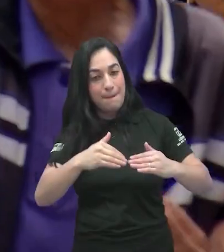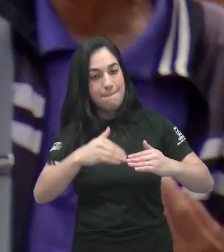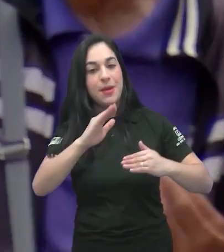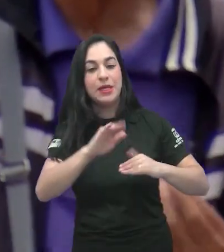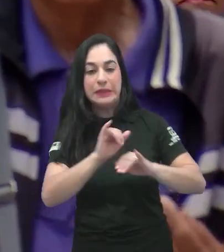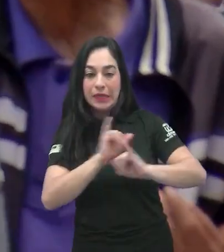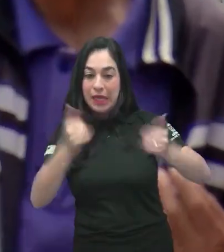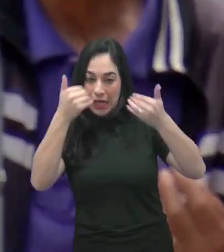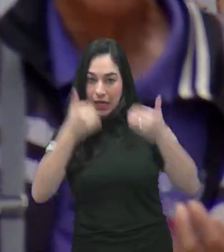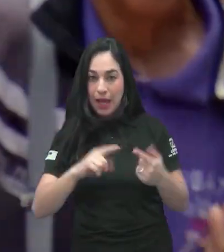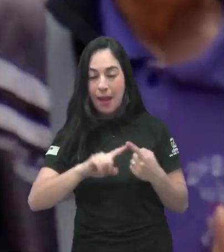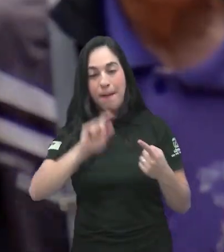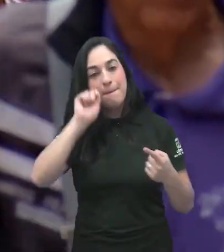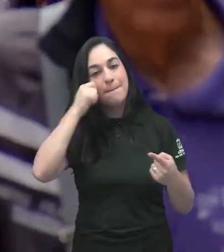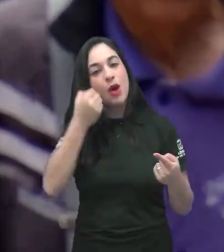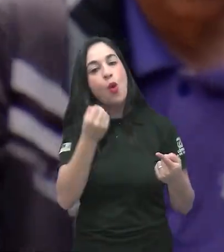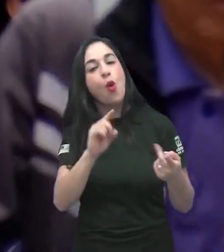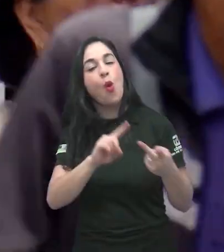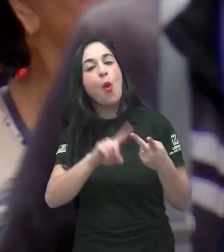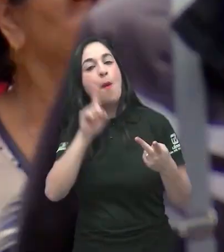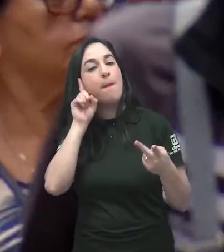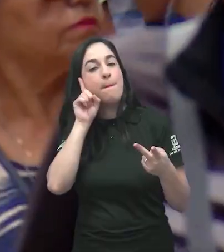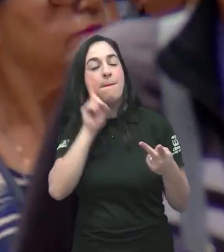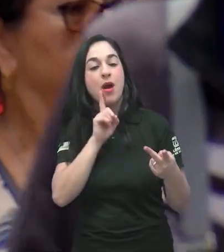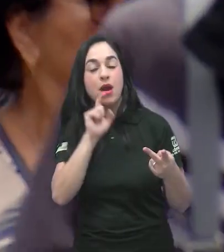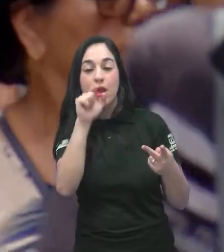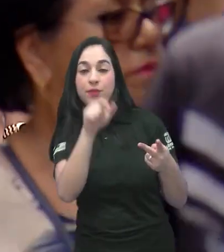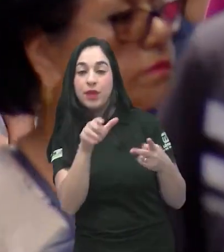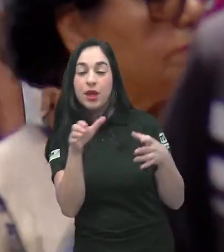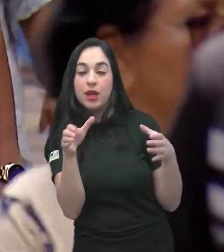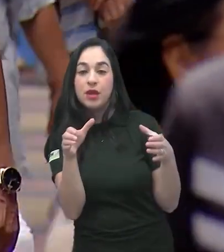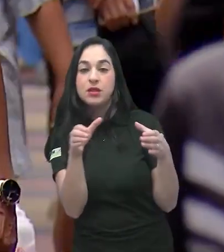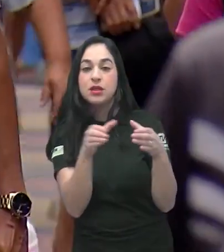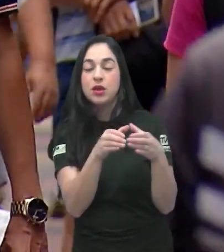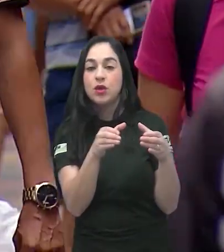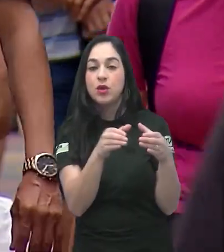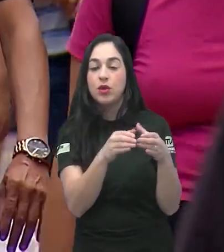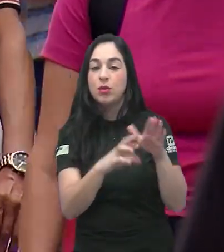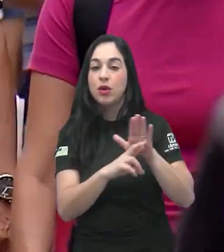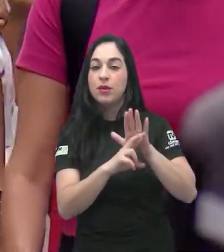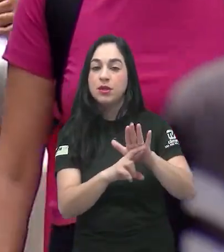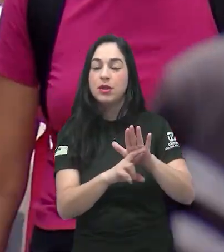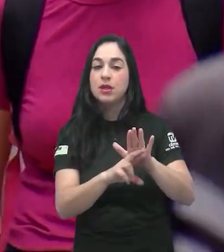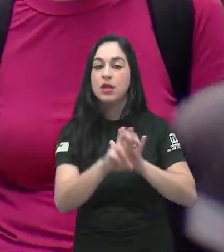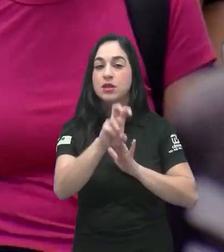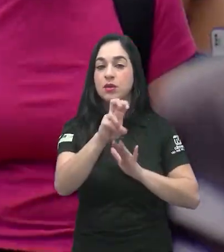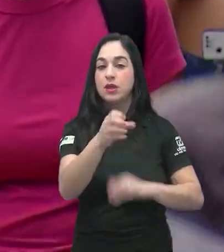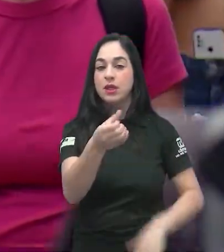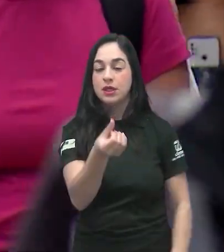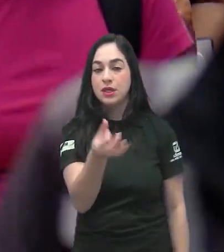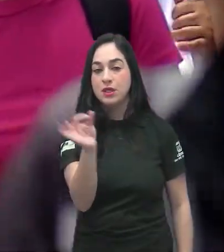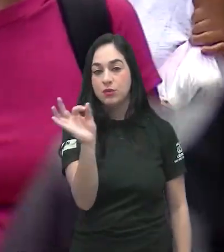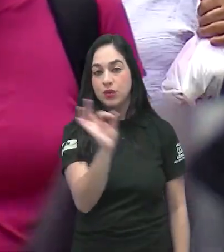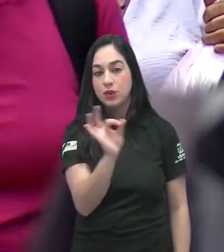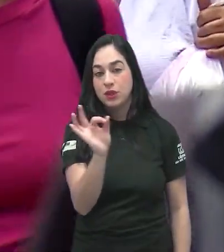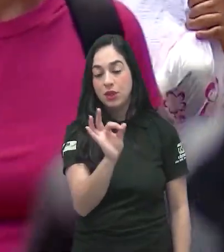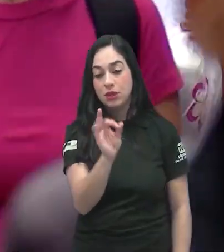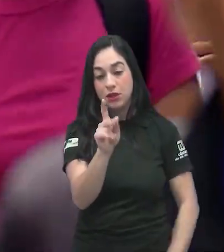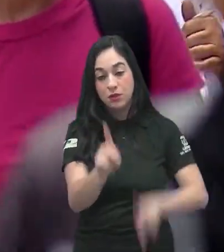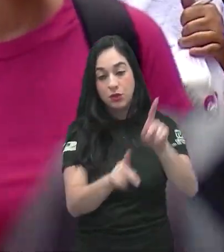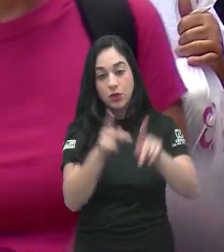parda. Segundo o censo de 2022, esse grupo representa 56%